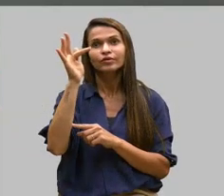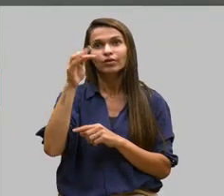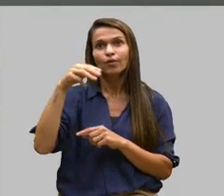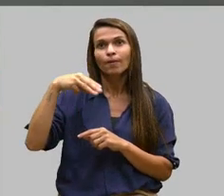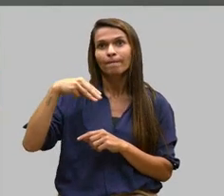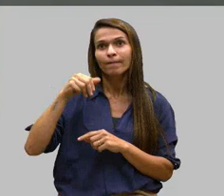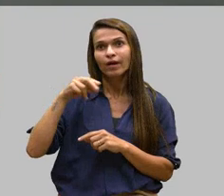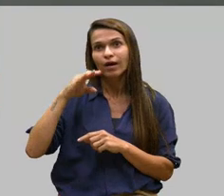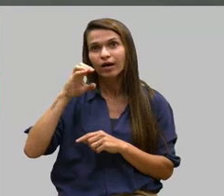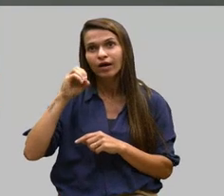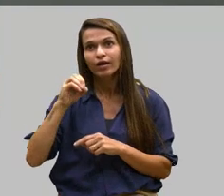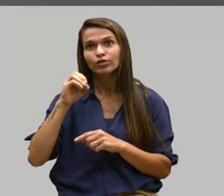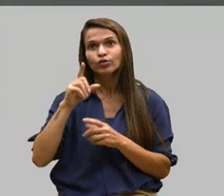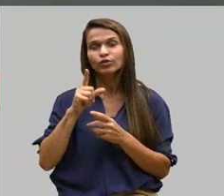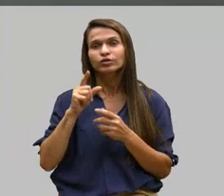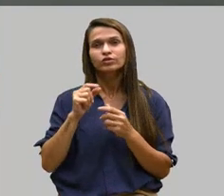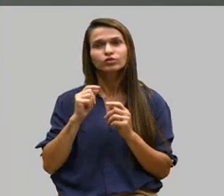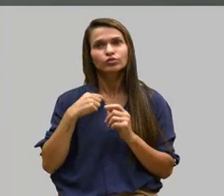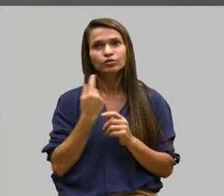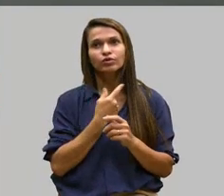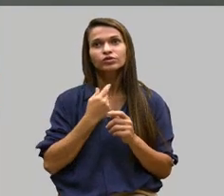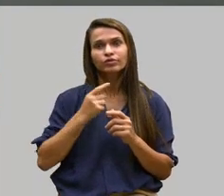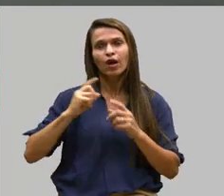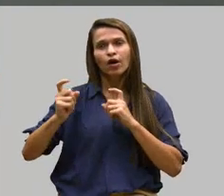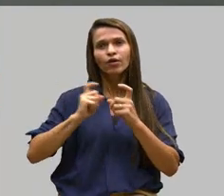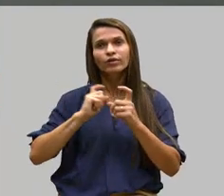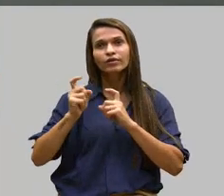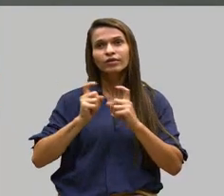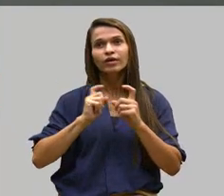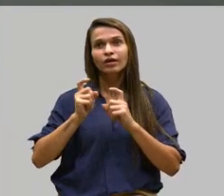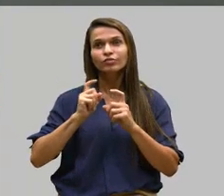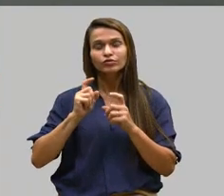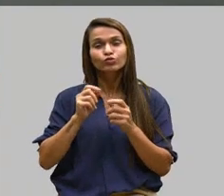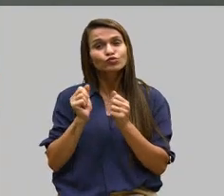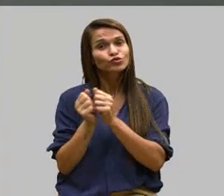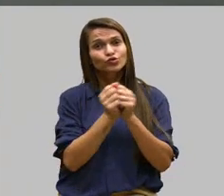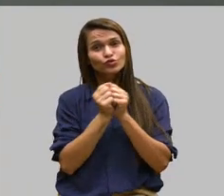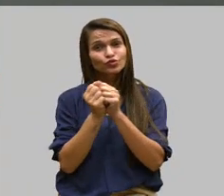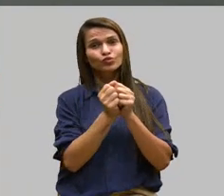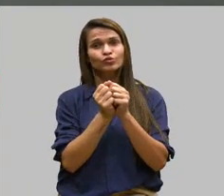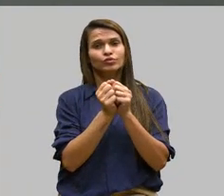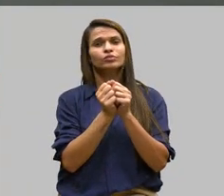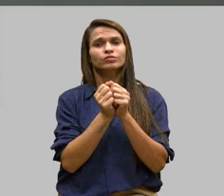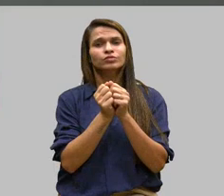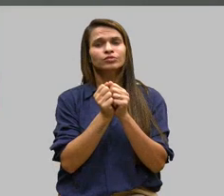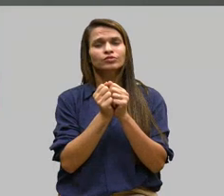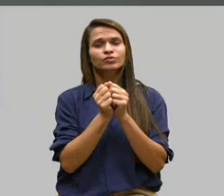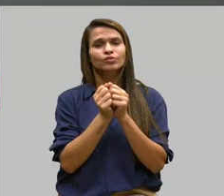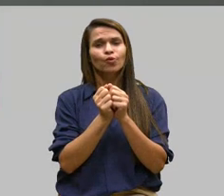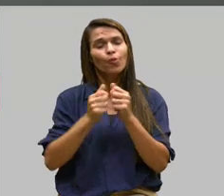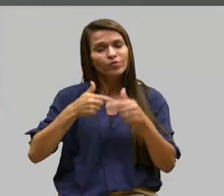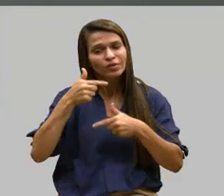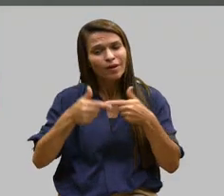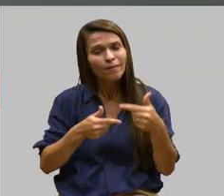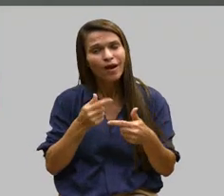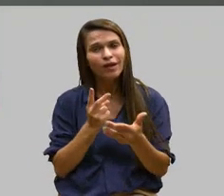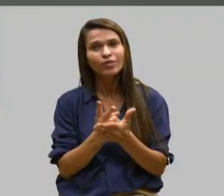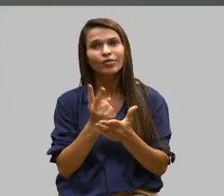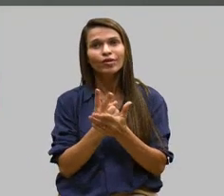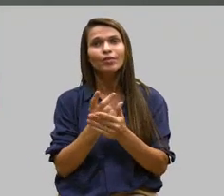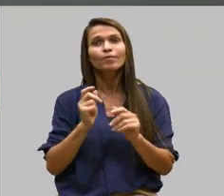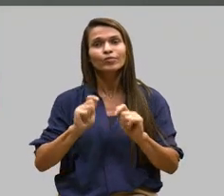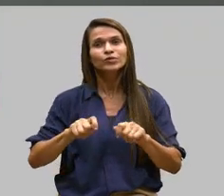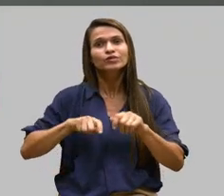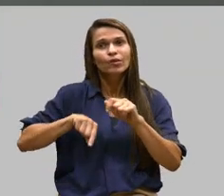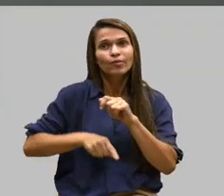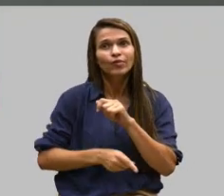e outros movimentos que a questão que nós tivéssemos uma reunião porque nós estamos no mesmo barco com a mesma situação o começo de trabalho para que nós possamos aprofundar